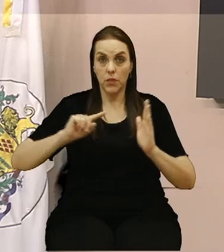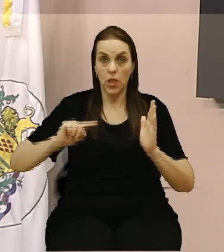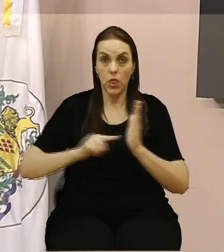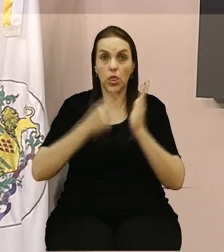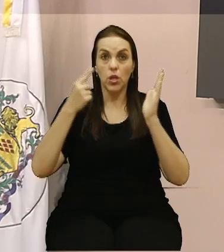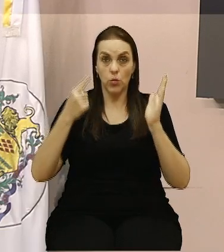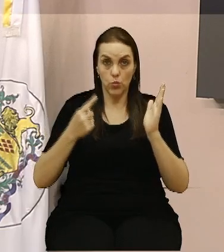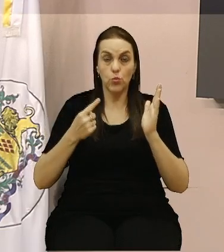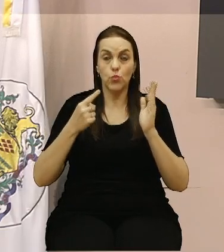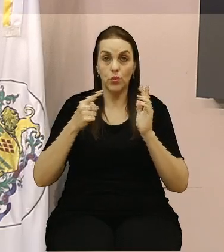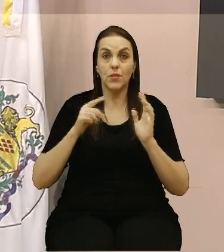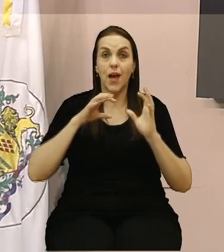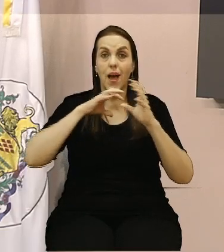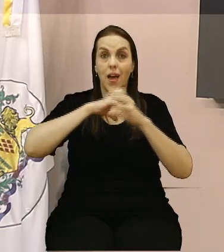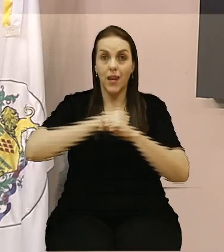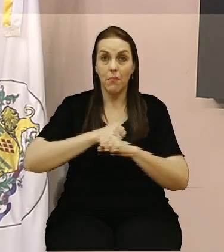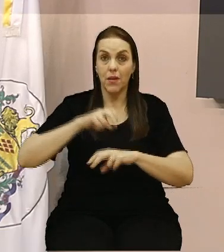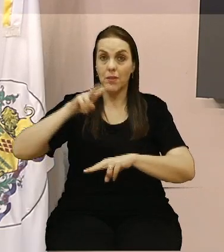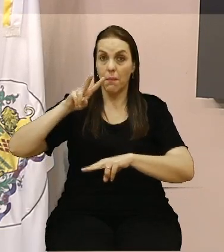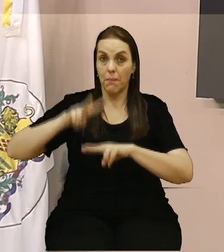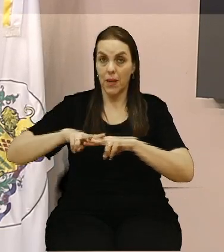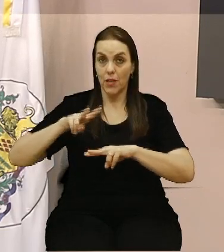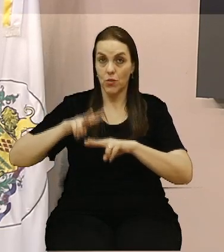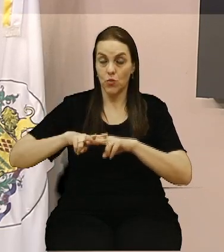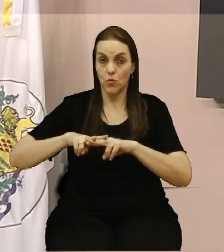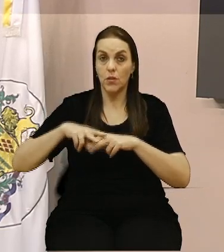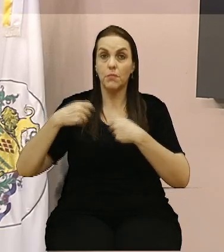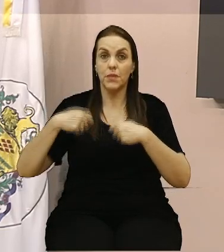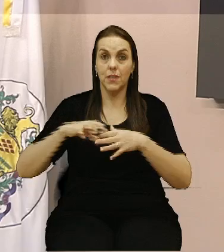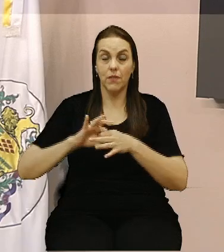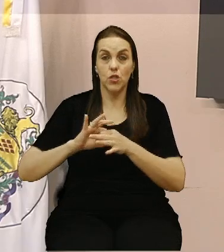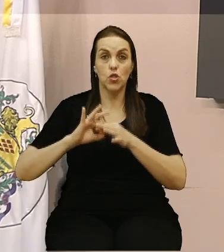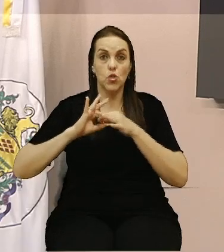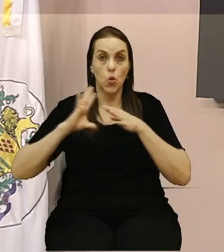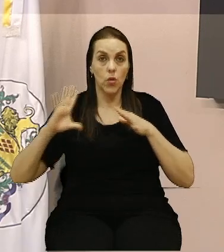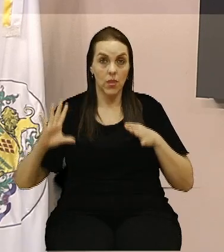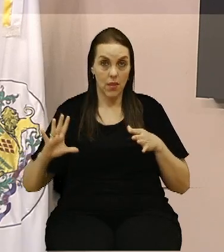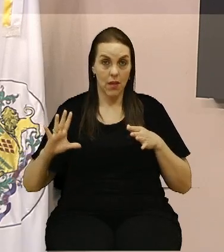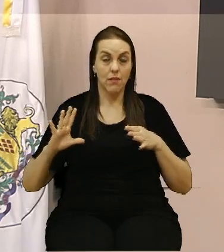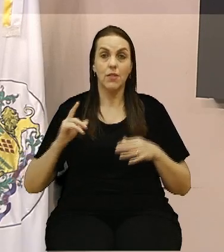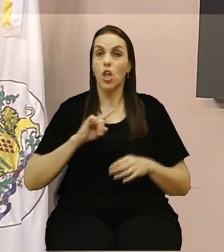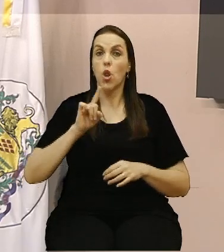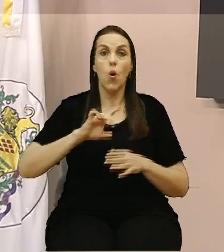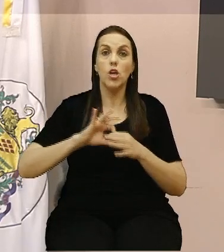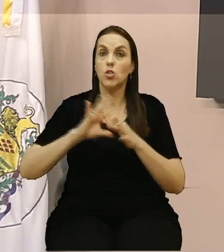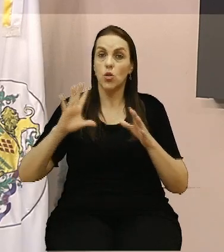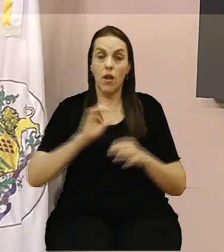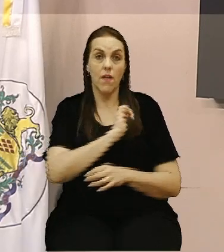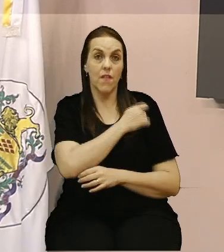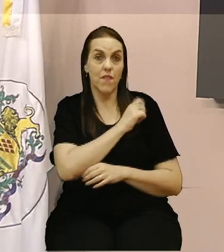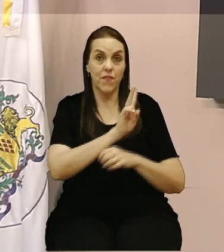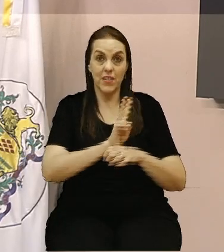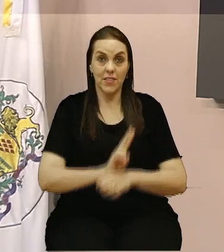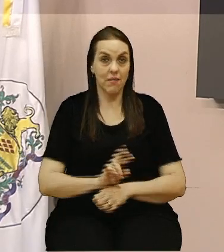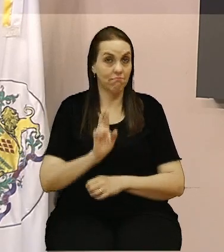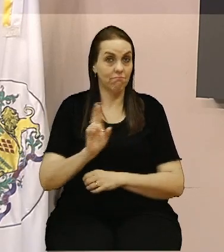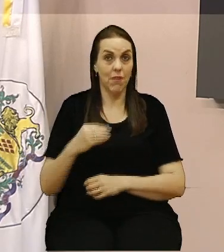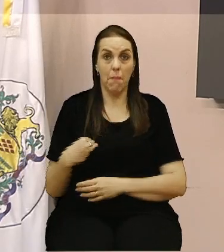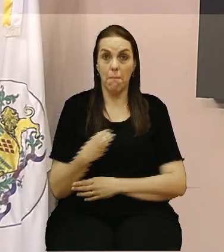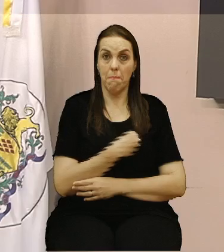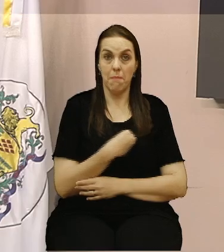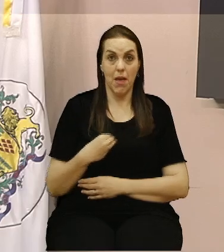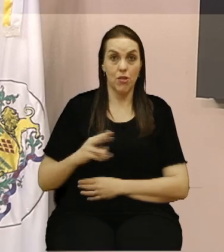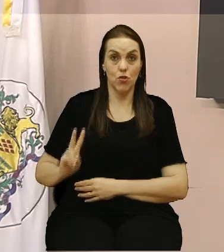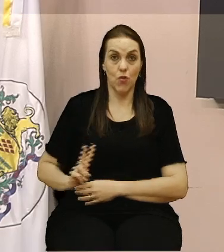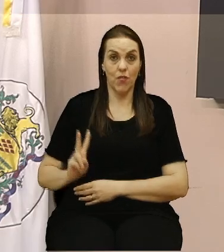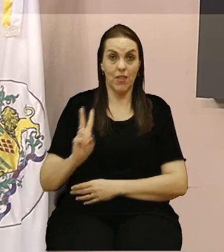animal estava preso, estava de soltá-lo. Quem soltou esse animal não foi o fiscal, foi um médico veterinário formado que pode